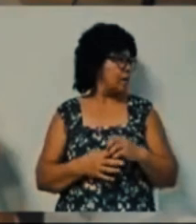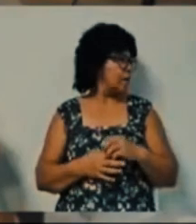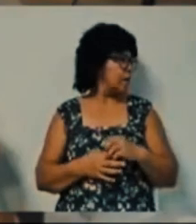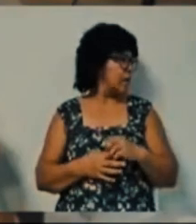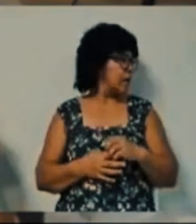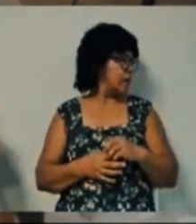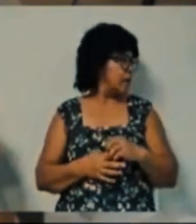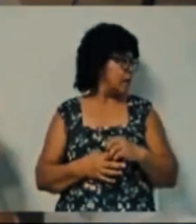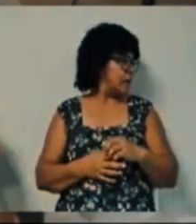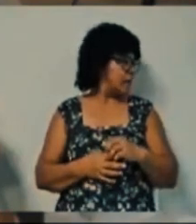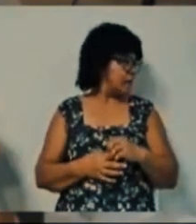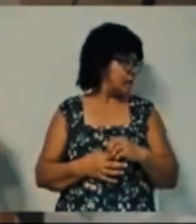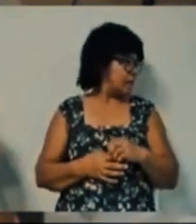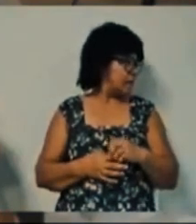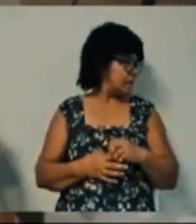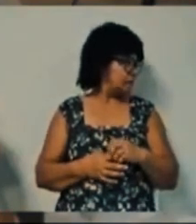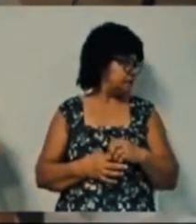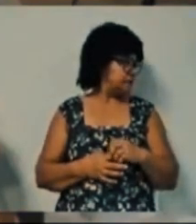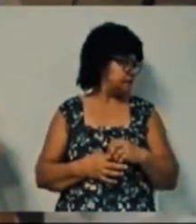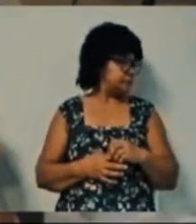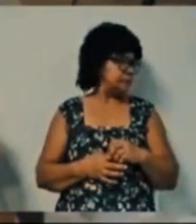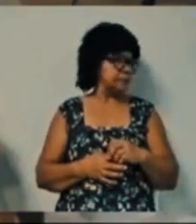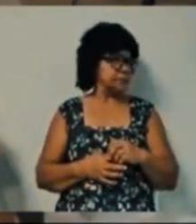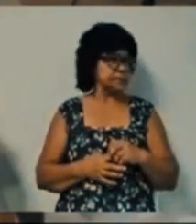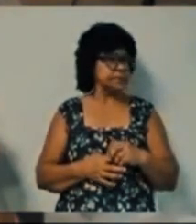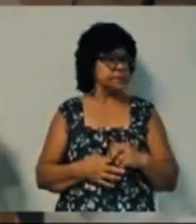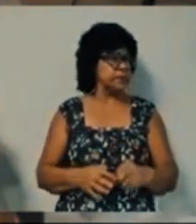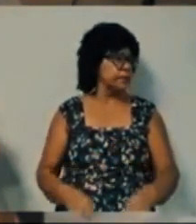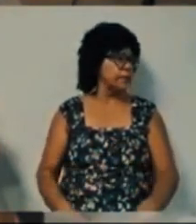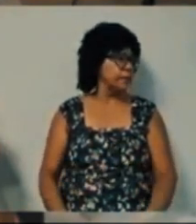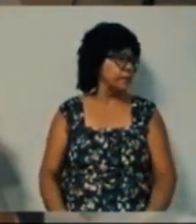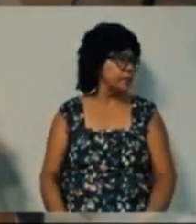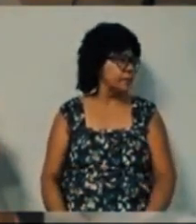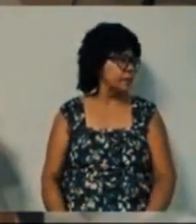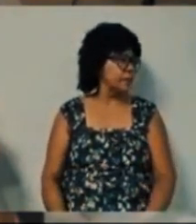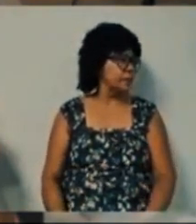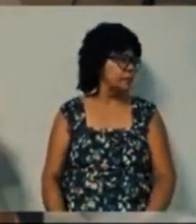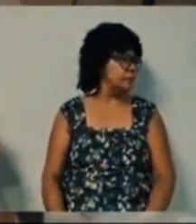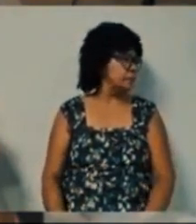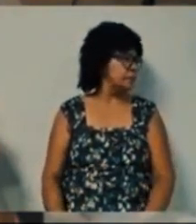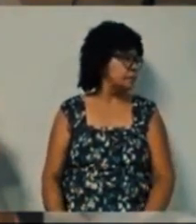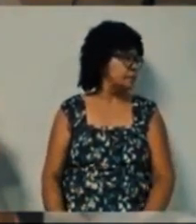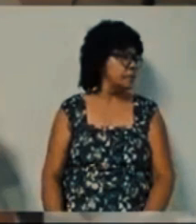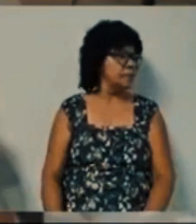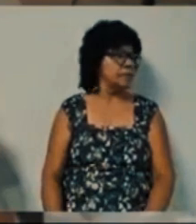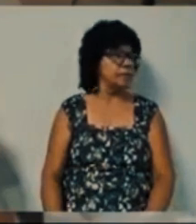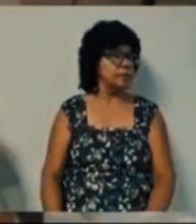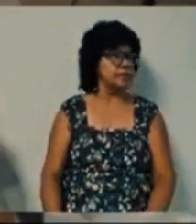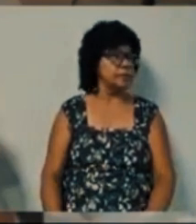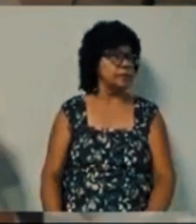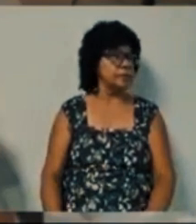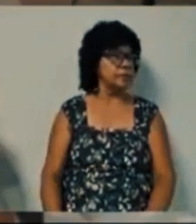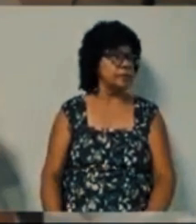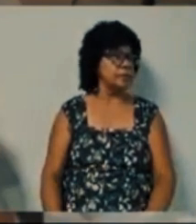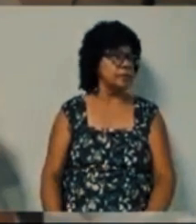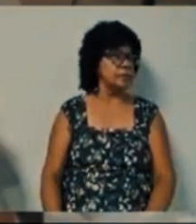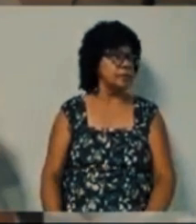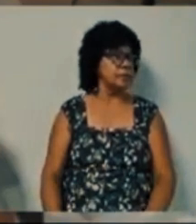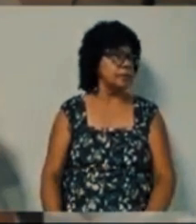veio aqui porque alguém convidou, mas veio aqui porque o Senhor te trouxe com o seu braço forte.